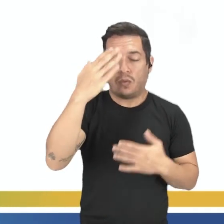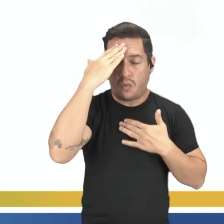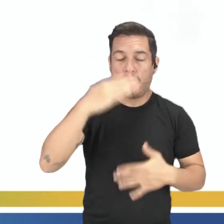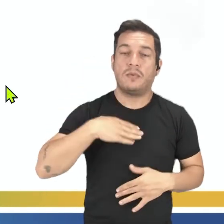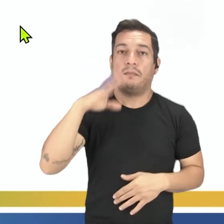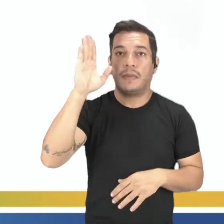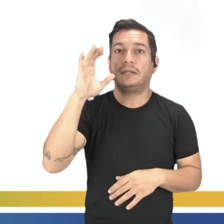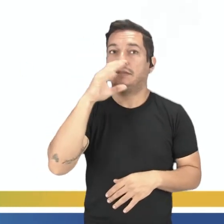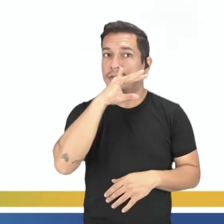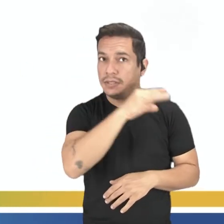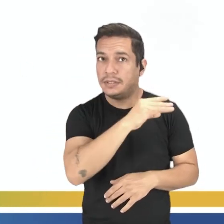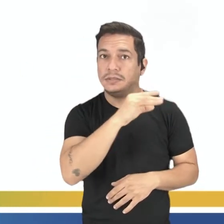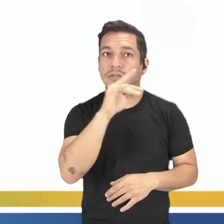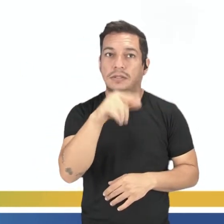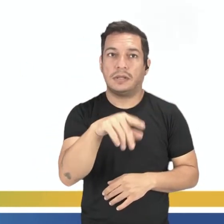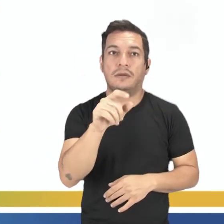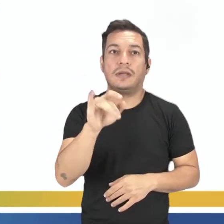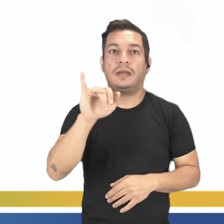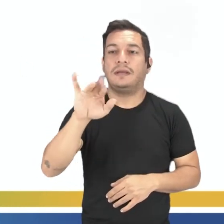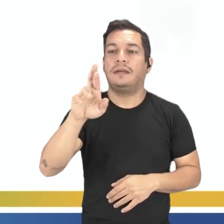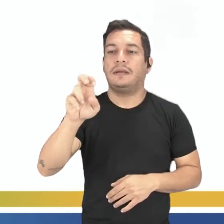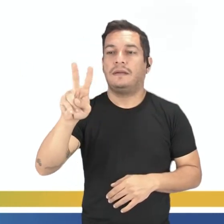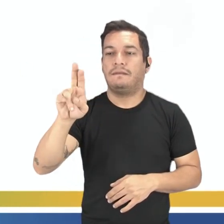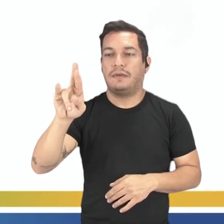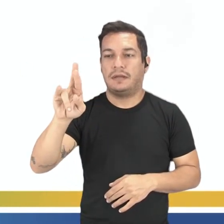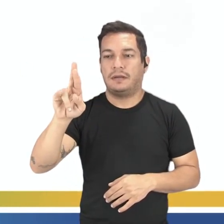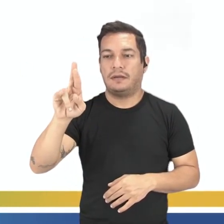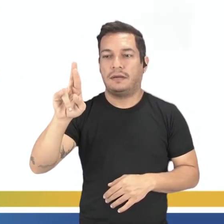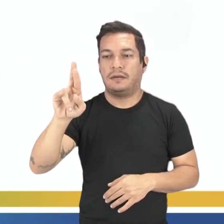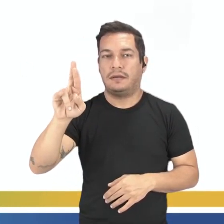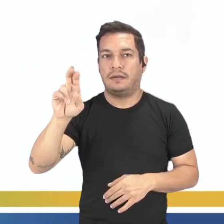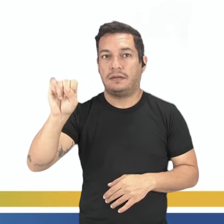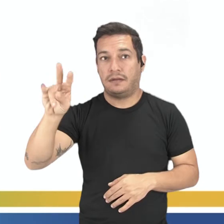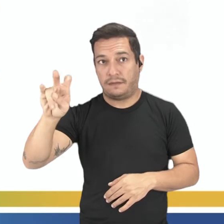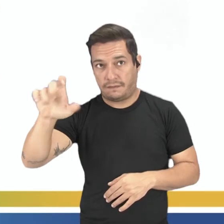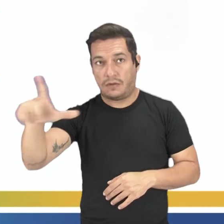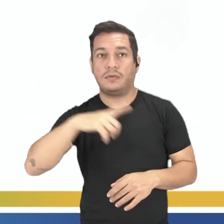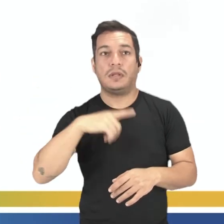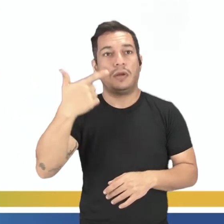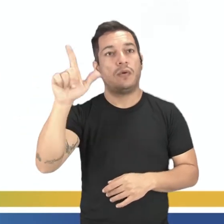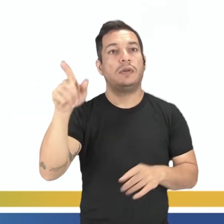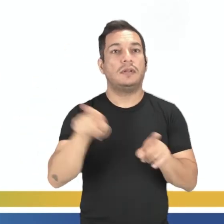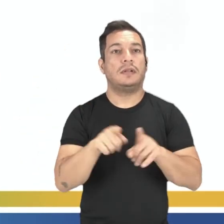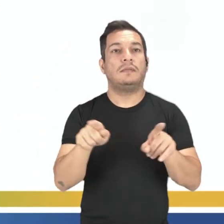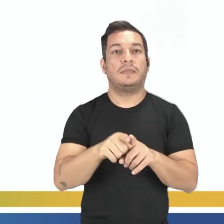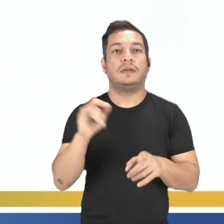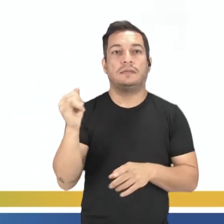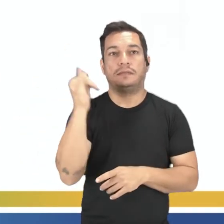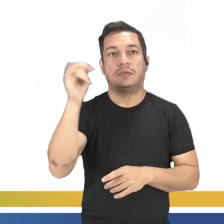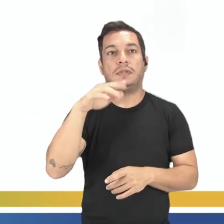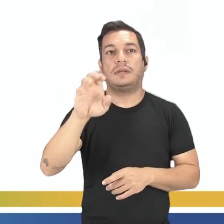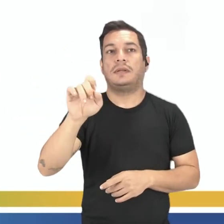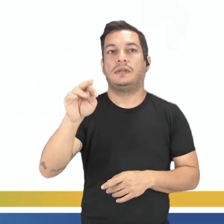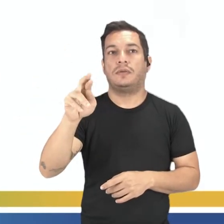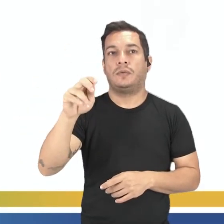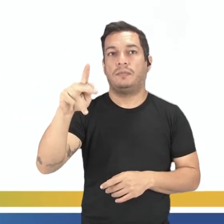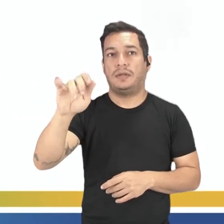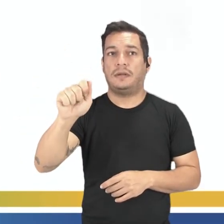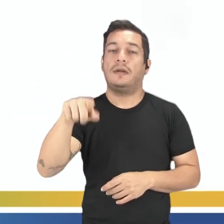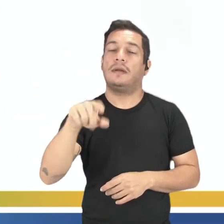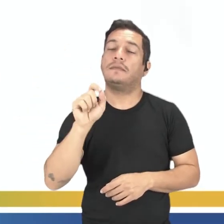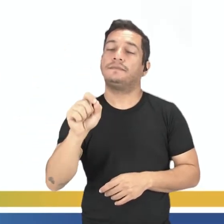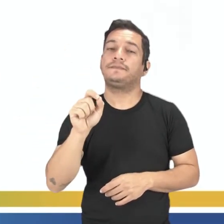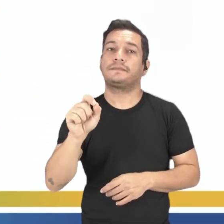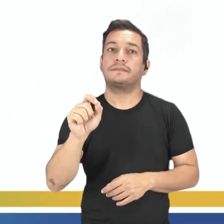processo irreversível, tá ok? E aí nós também temos outra grandeza importante, que é a entropia. A